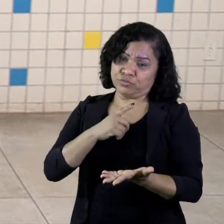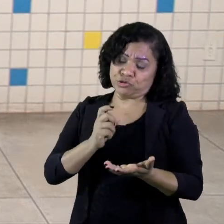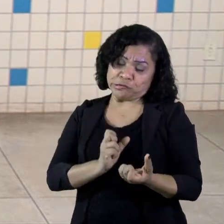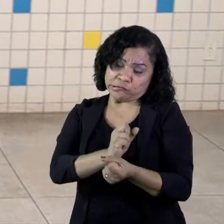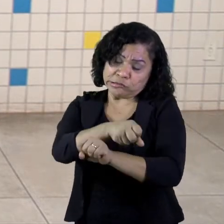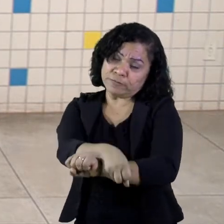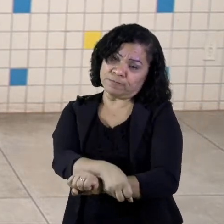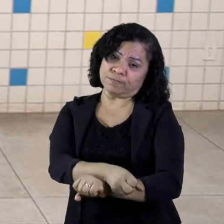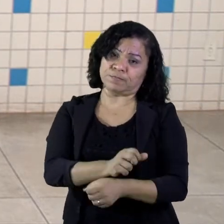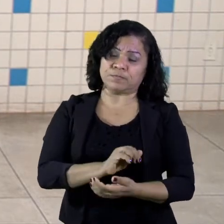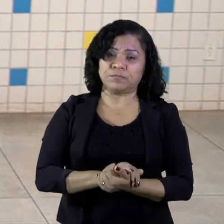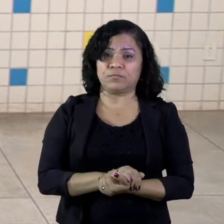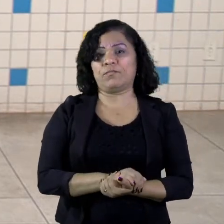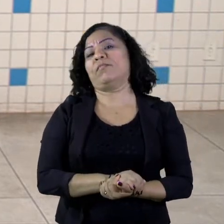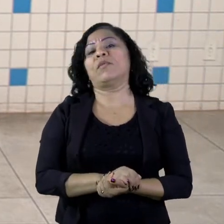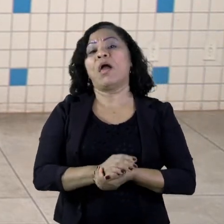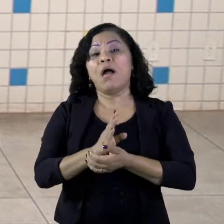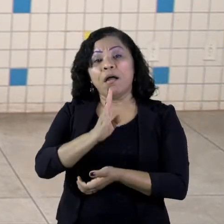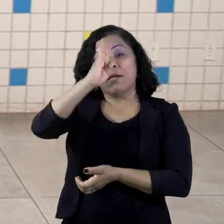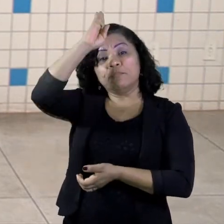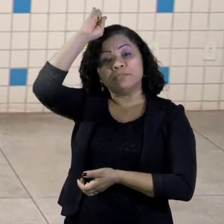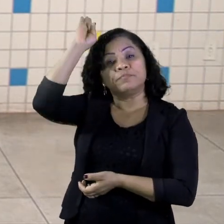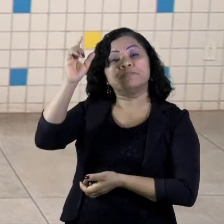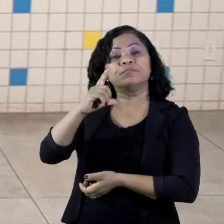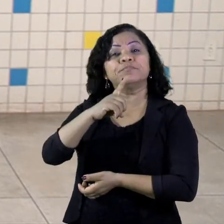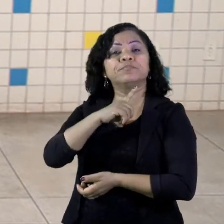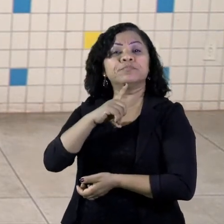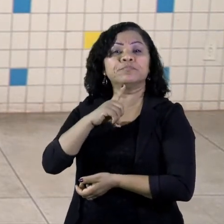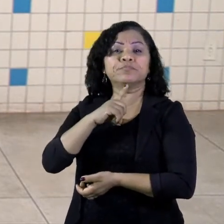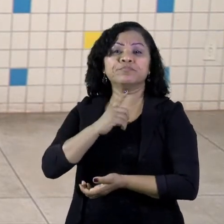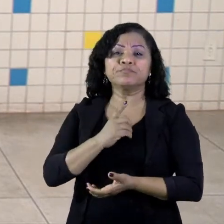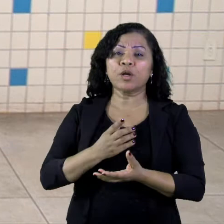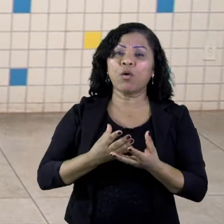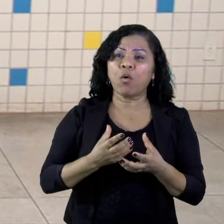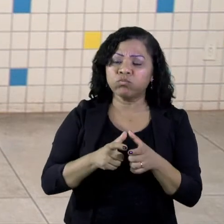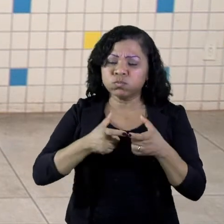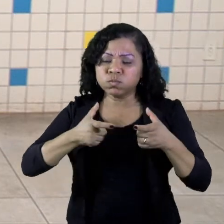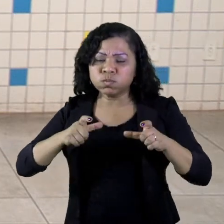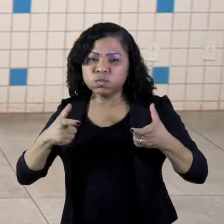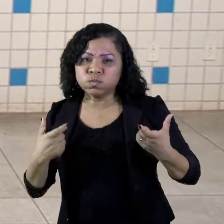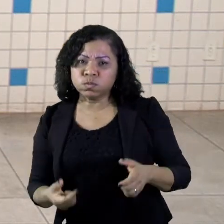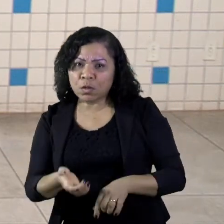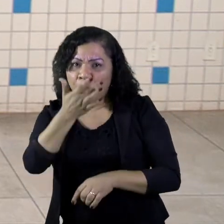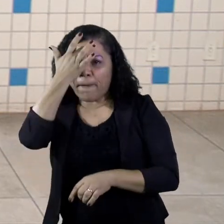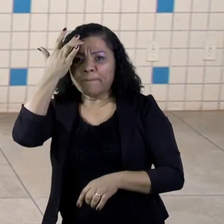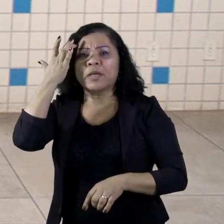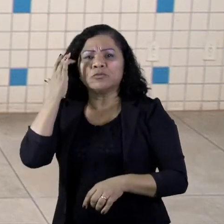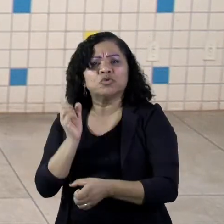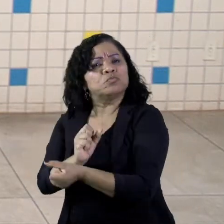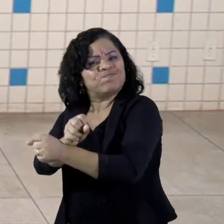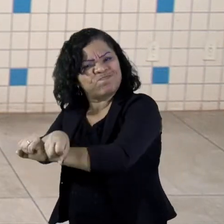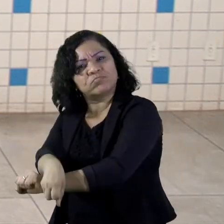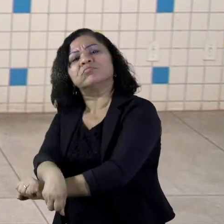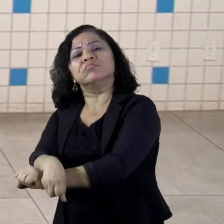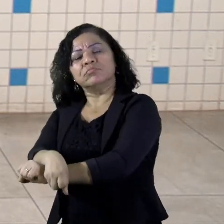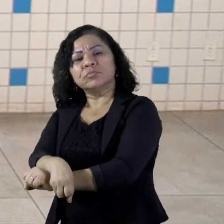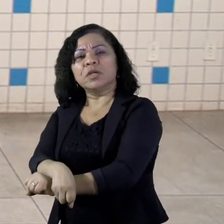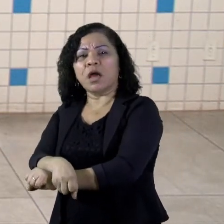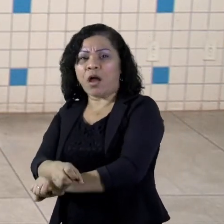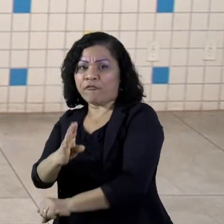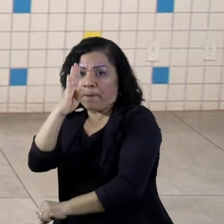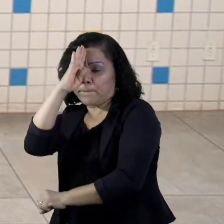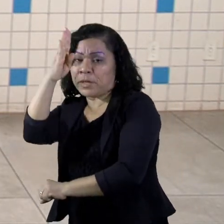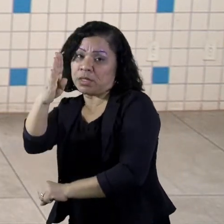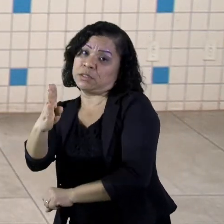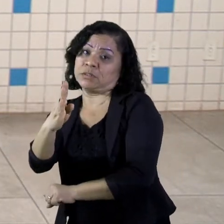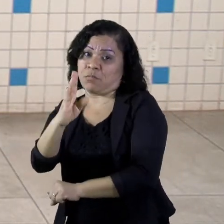escravidão. Em Roma existia um grande contingente de pessoas na condição de escravidão, principalmente em